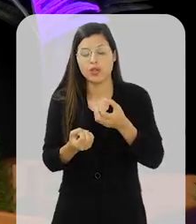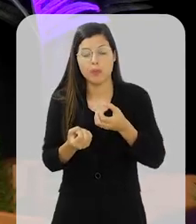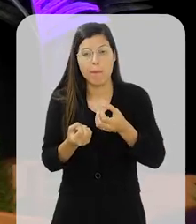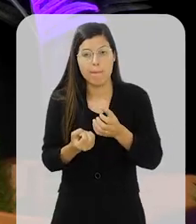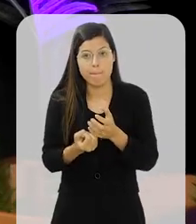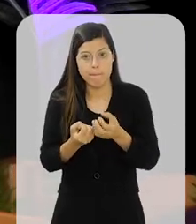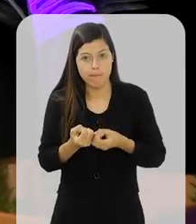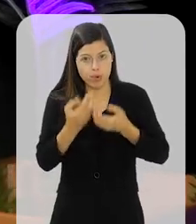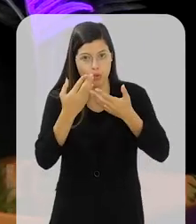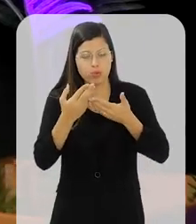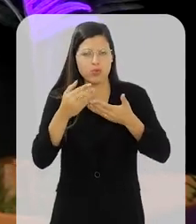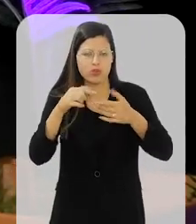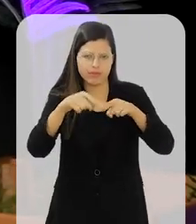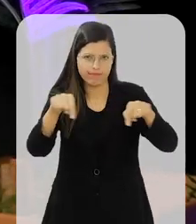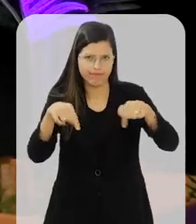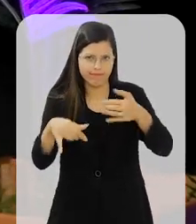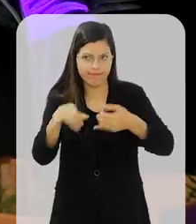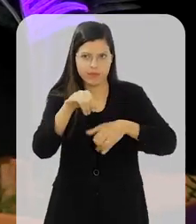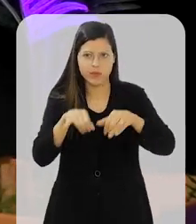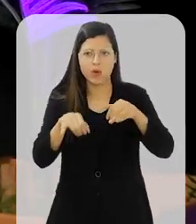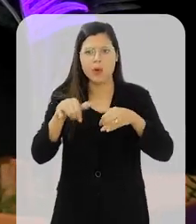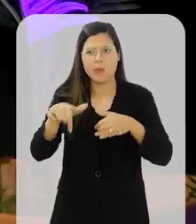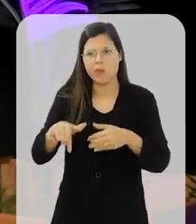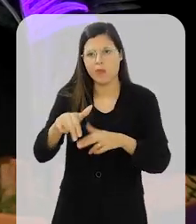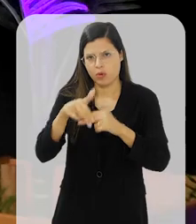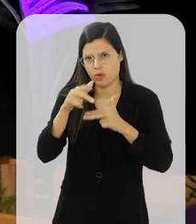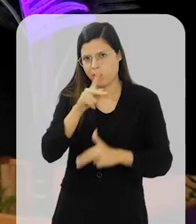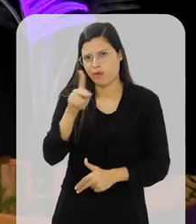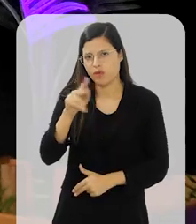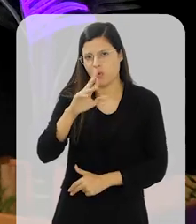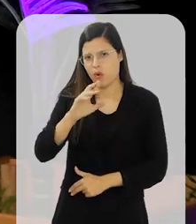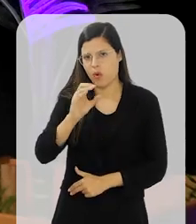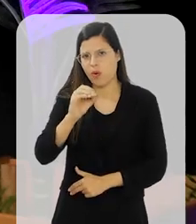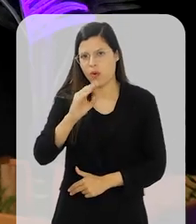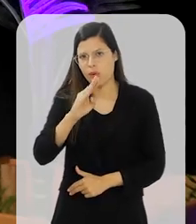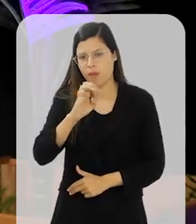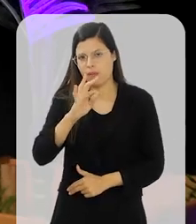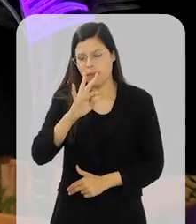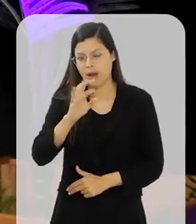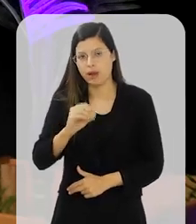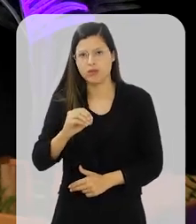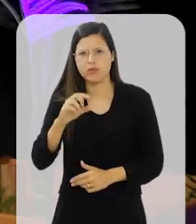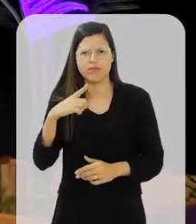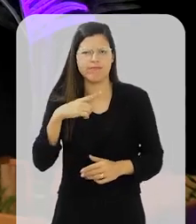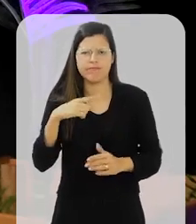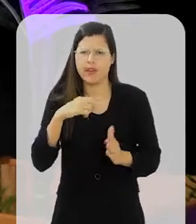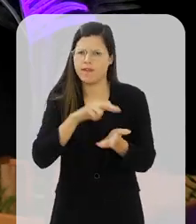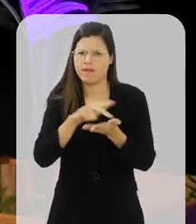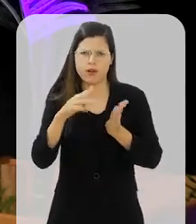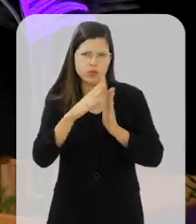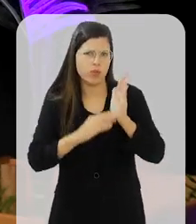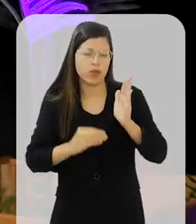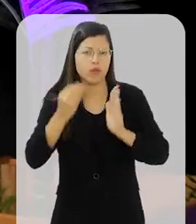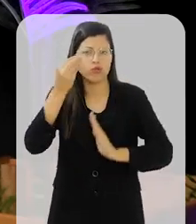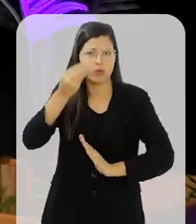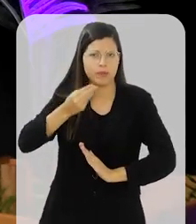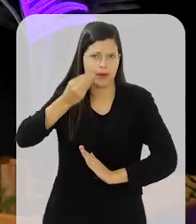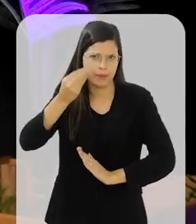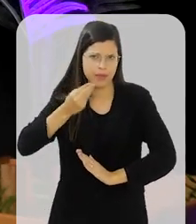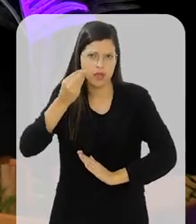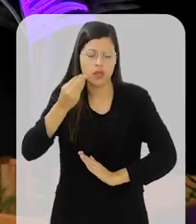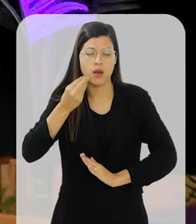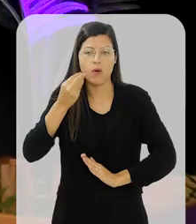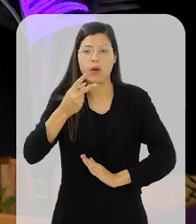laboratório graças ao professor Roberto. E a gente tem aplicação em diversos modelos experimentais, né? Quando a gente fala em